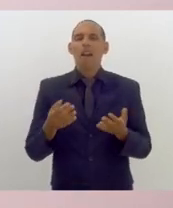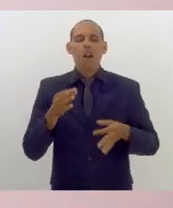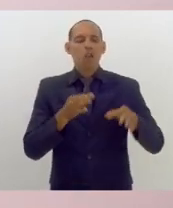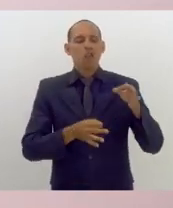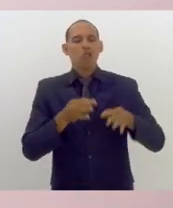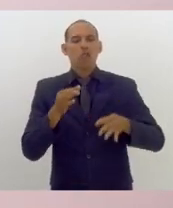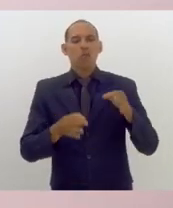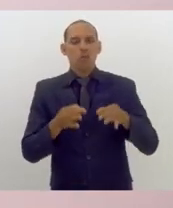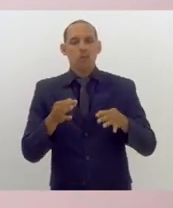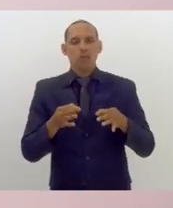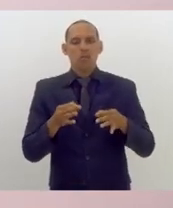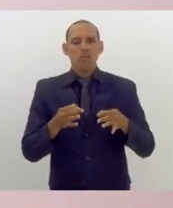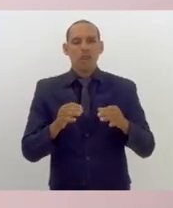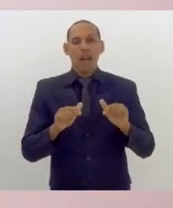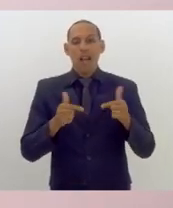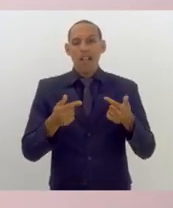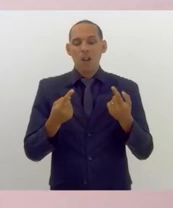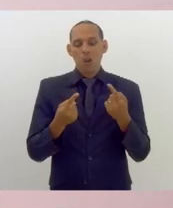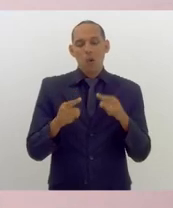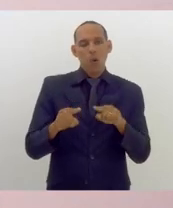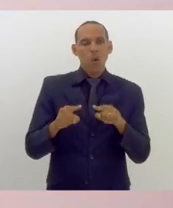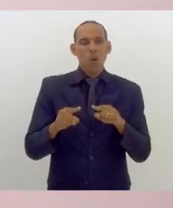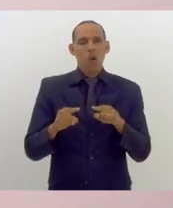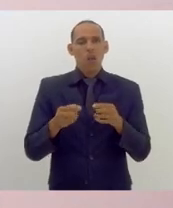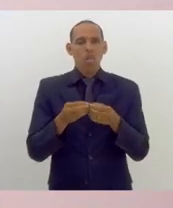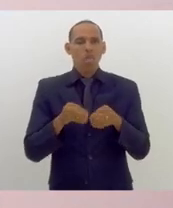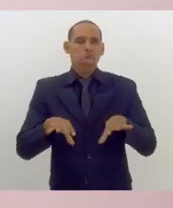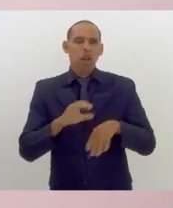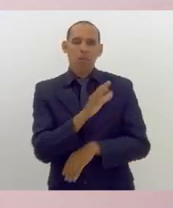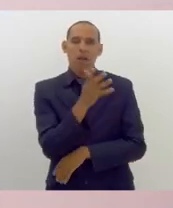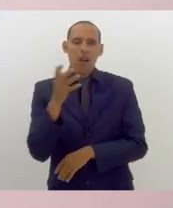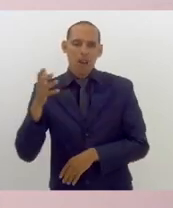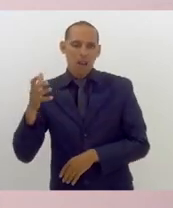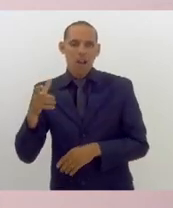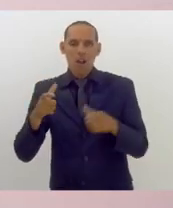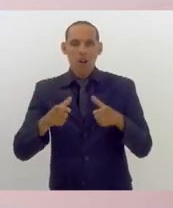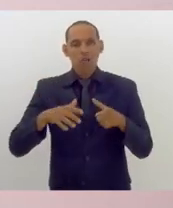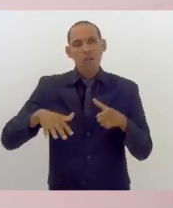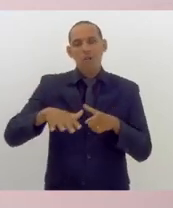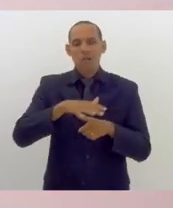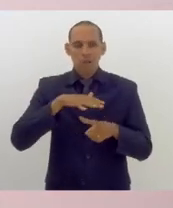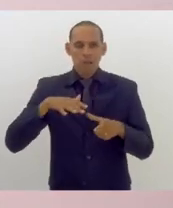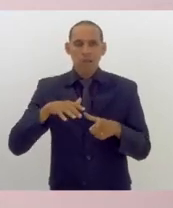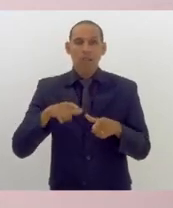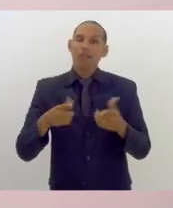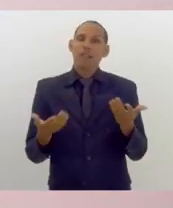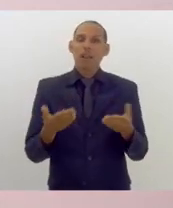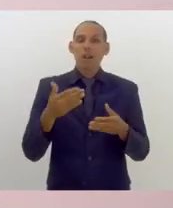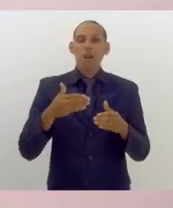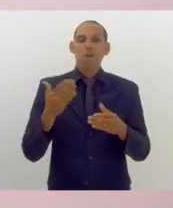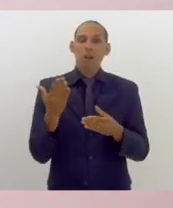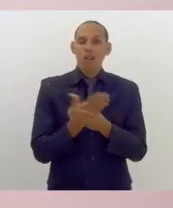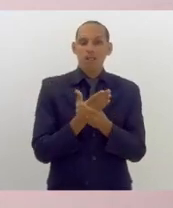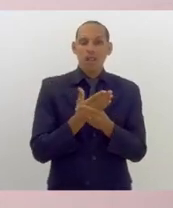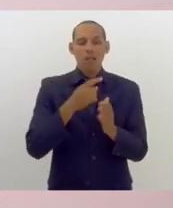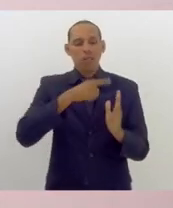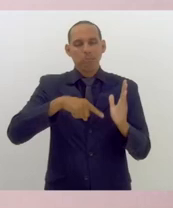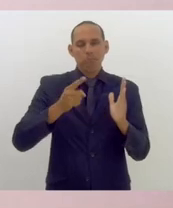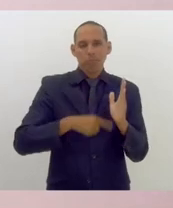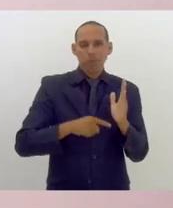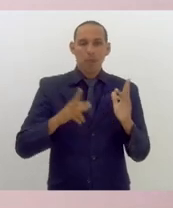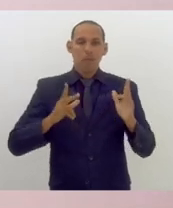que versam sobre danos ambientais no mar territorial extinguindo os processos sem resolução de